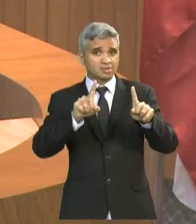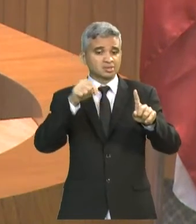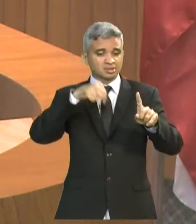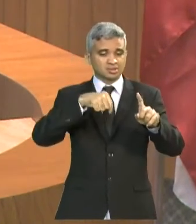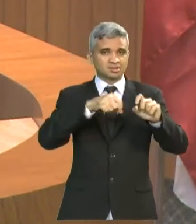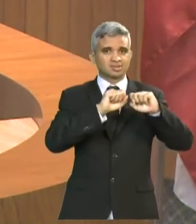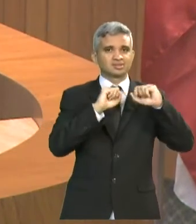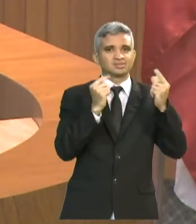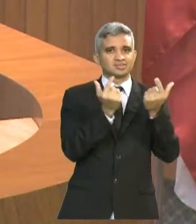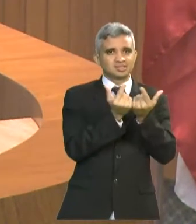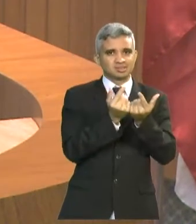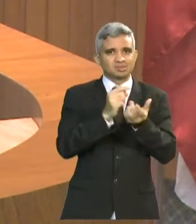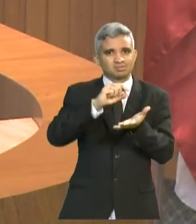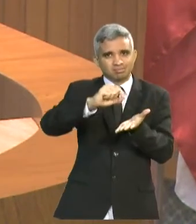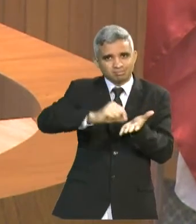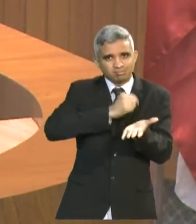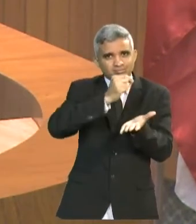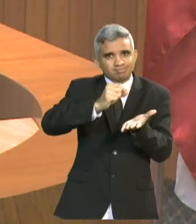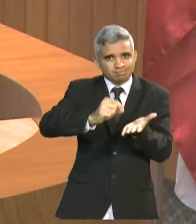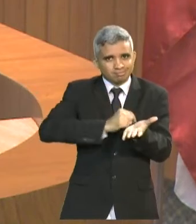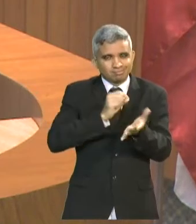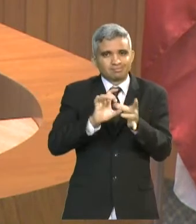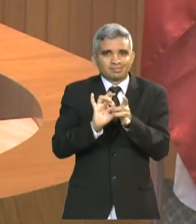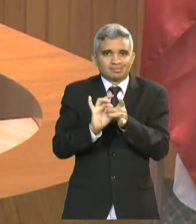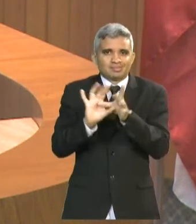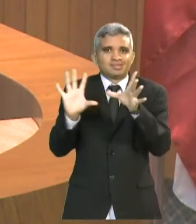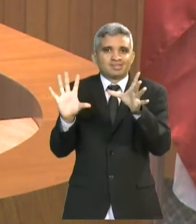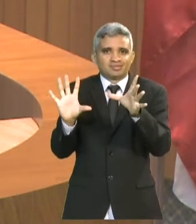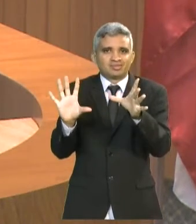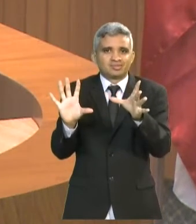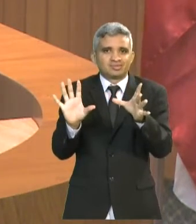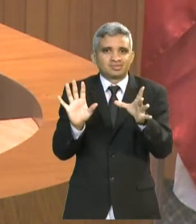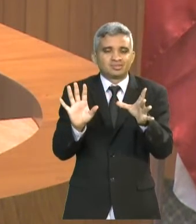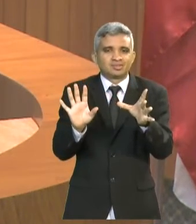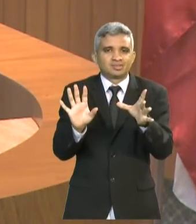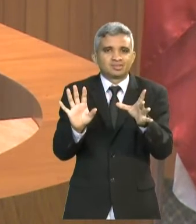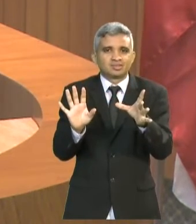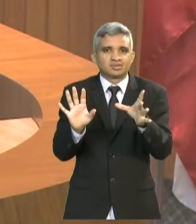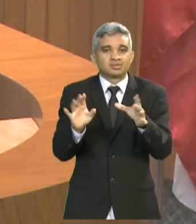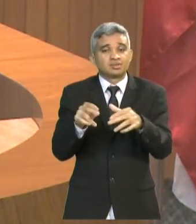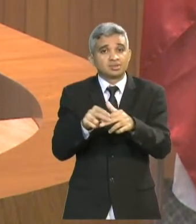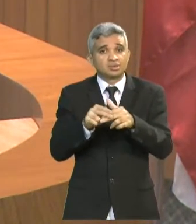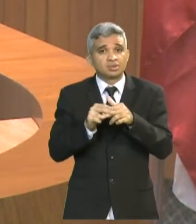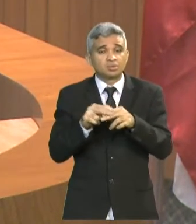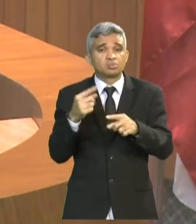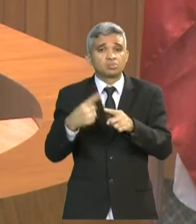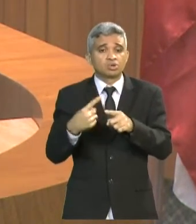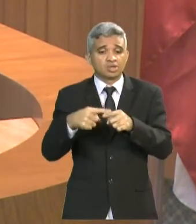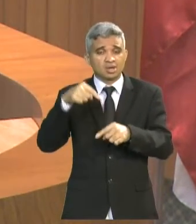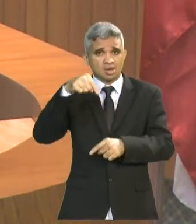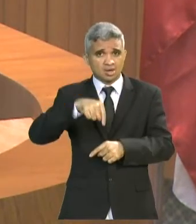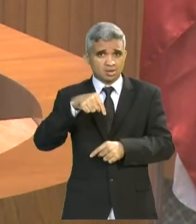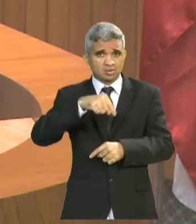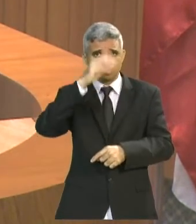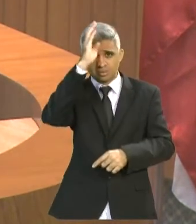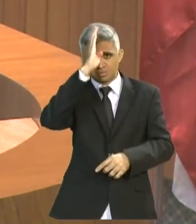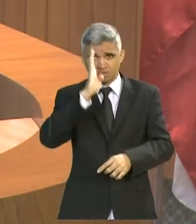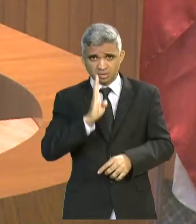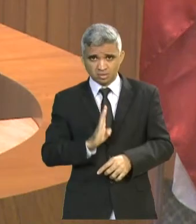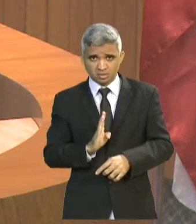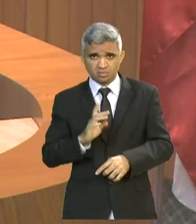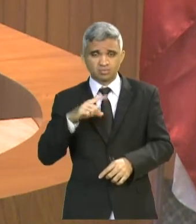nossa República, na nossa democracia. Nós, parlamentares eleitos, somos representantes do povo, diretamente